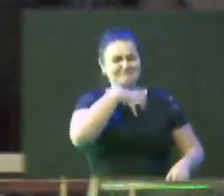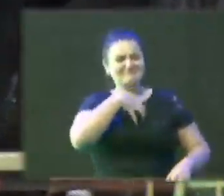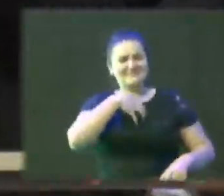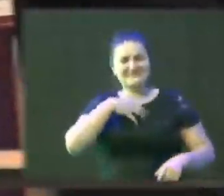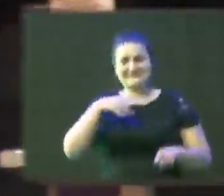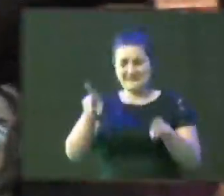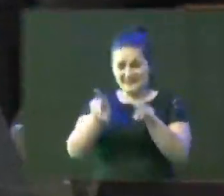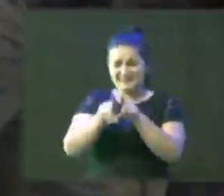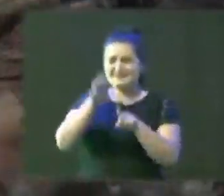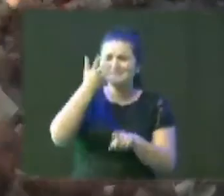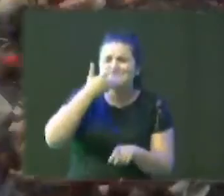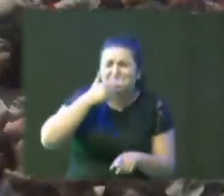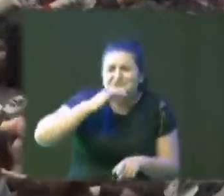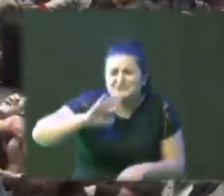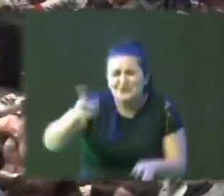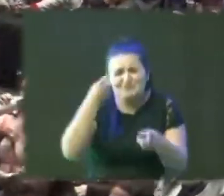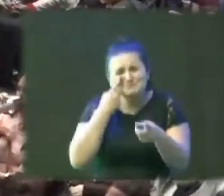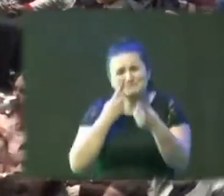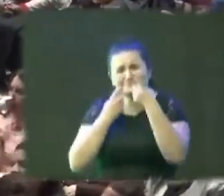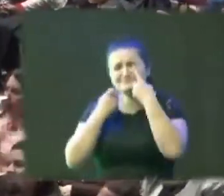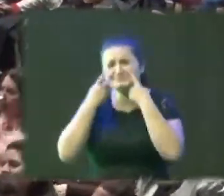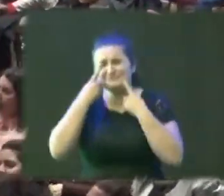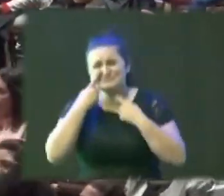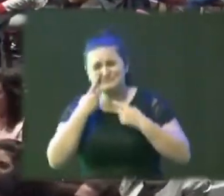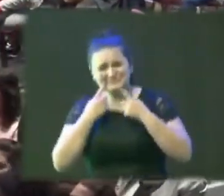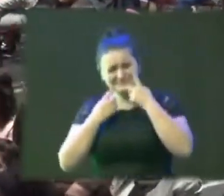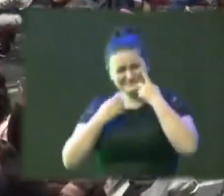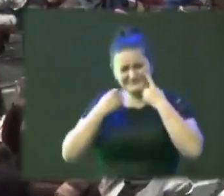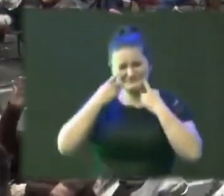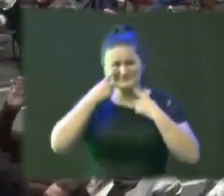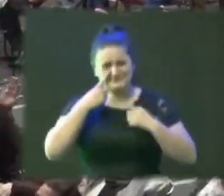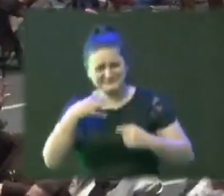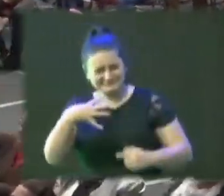até a criança chora